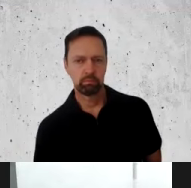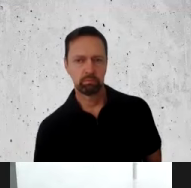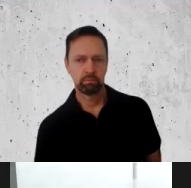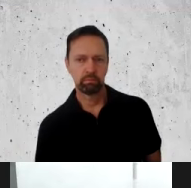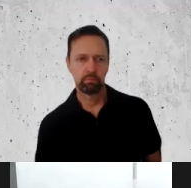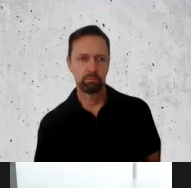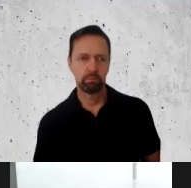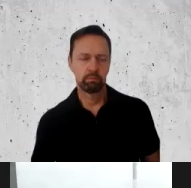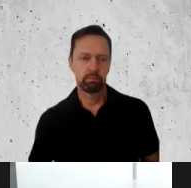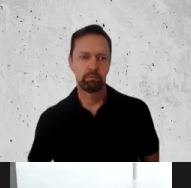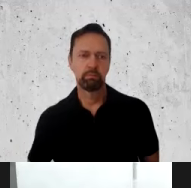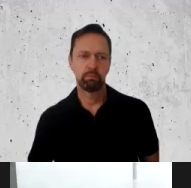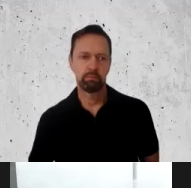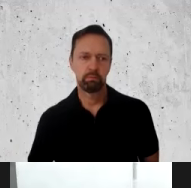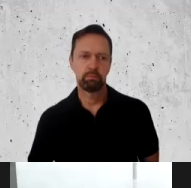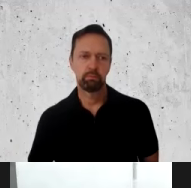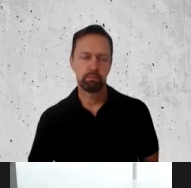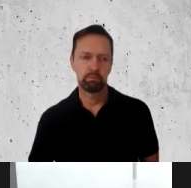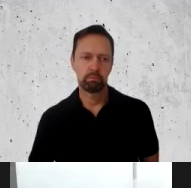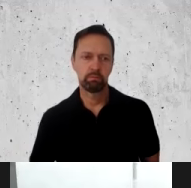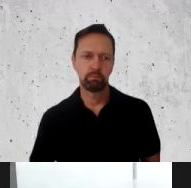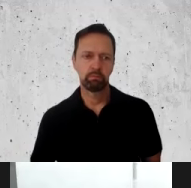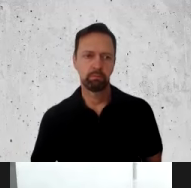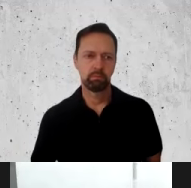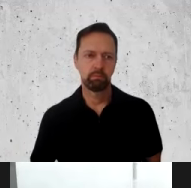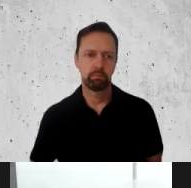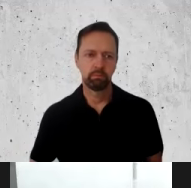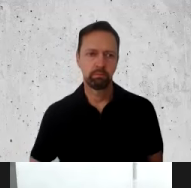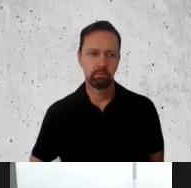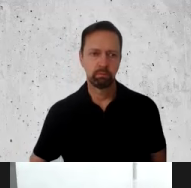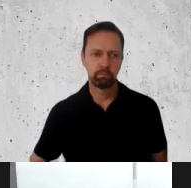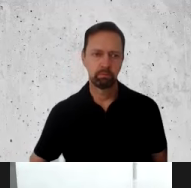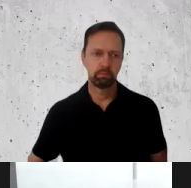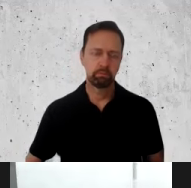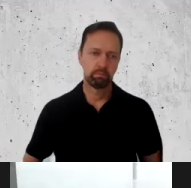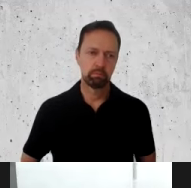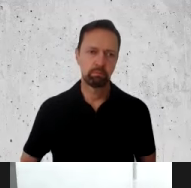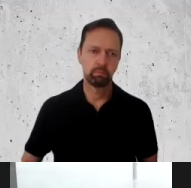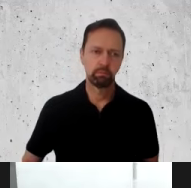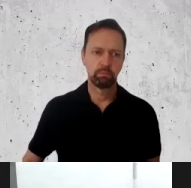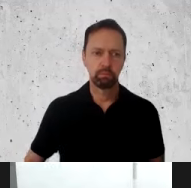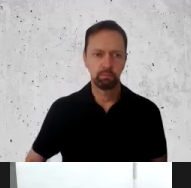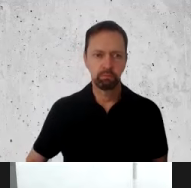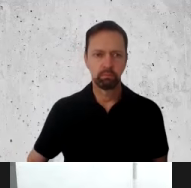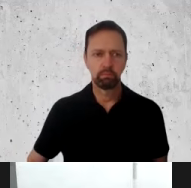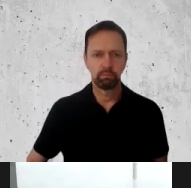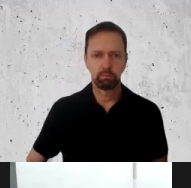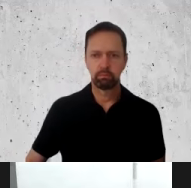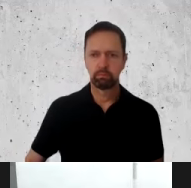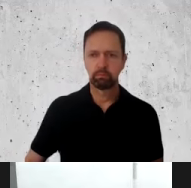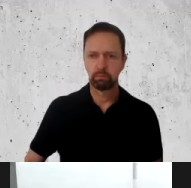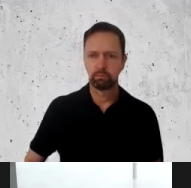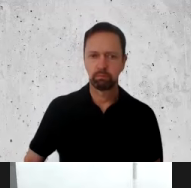uma API do DataJud, onde você vai ter essas informações aí, por exemplo, de tempo